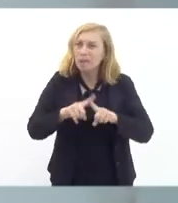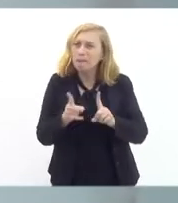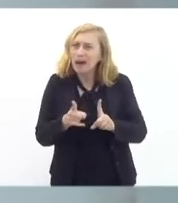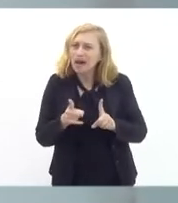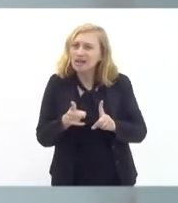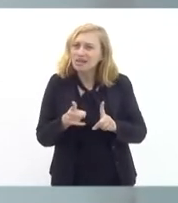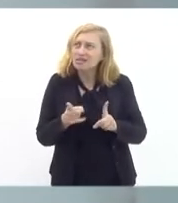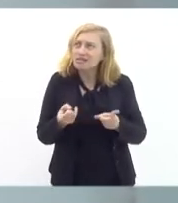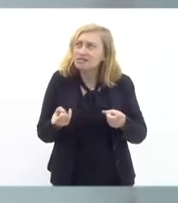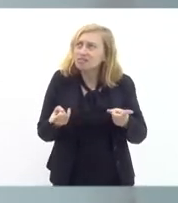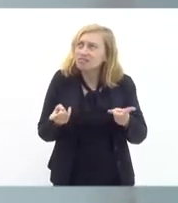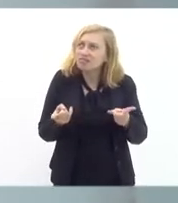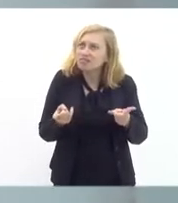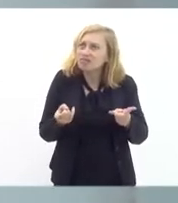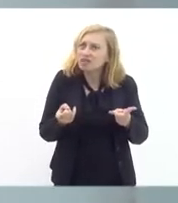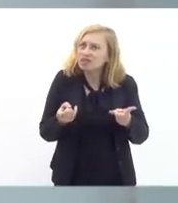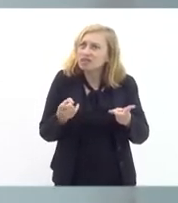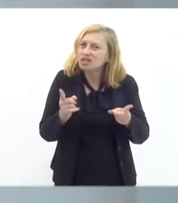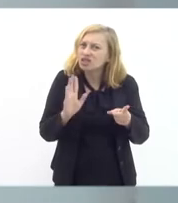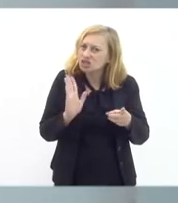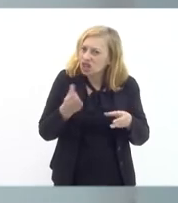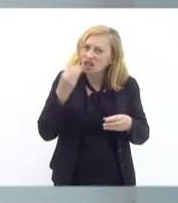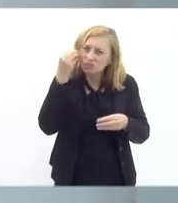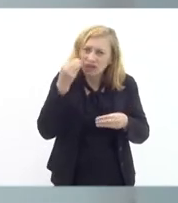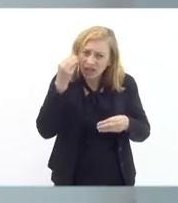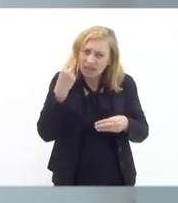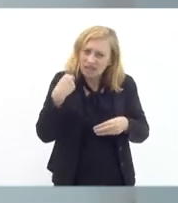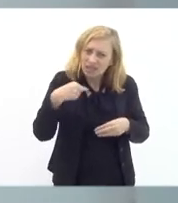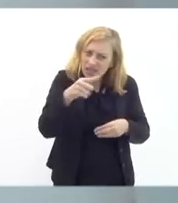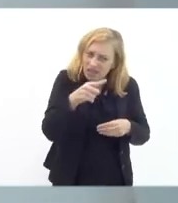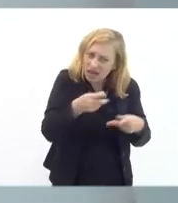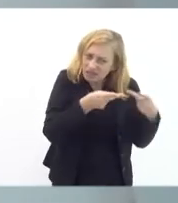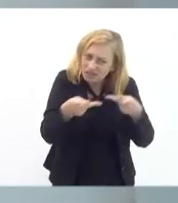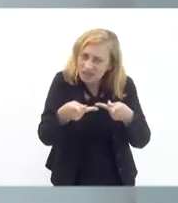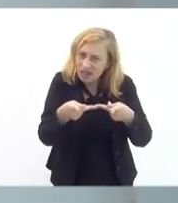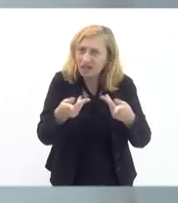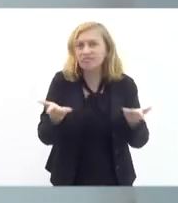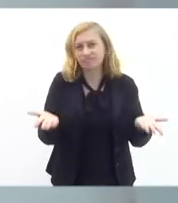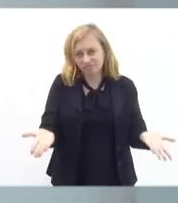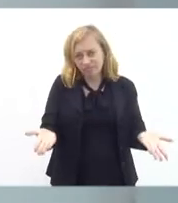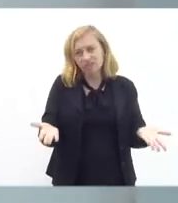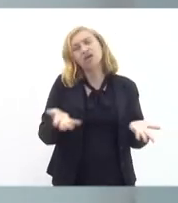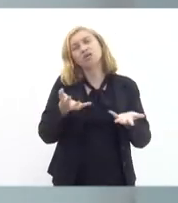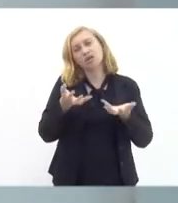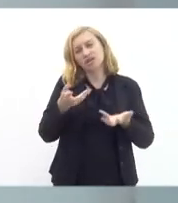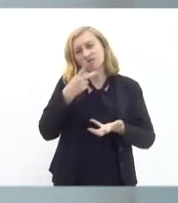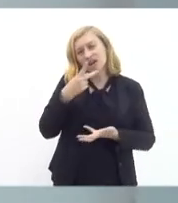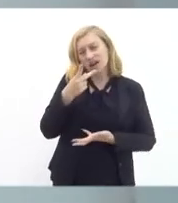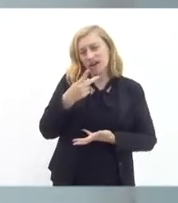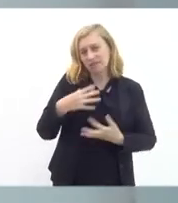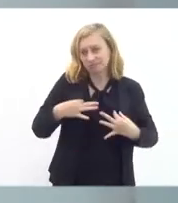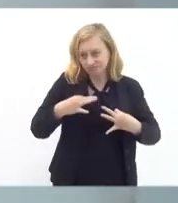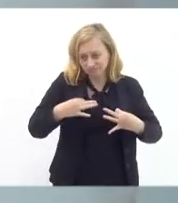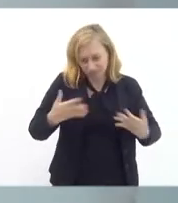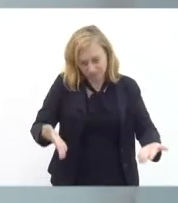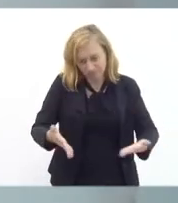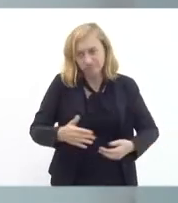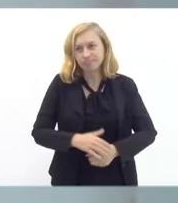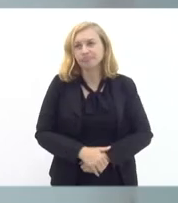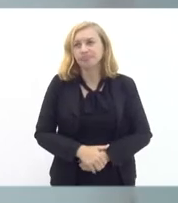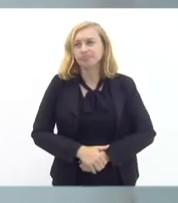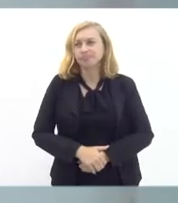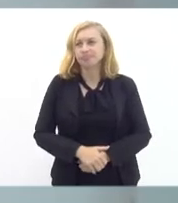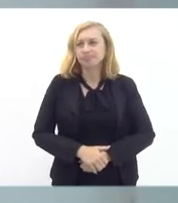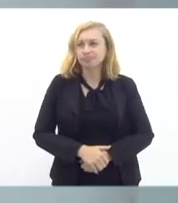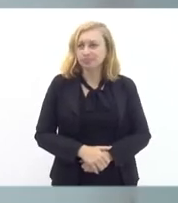que falam, esteve na Suípa? Tá bom, gente? Era isso aí. Estou aqui. Espero que, sabe, que